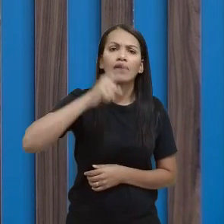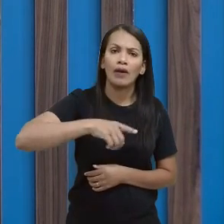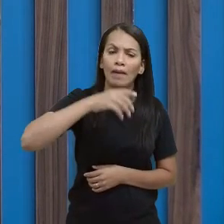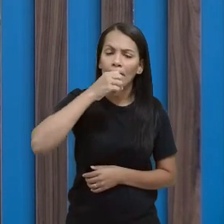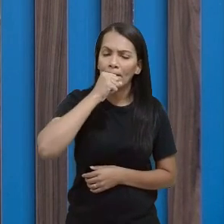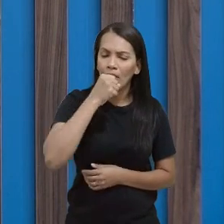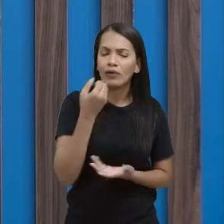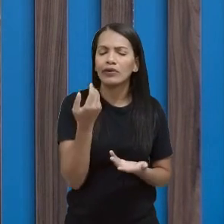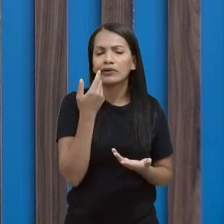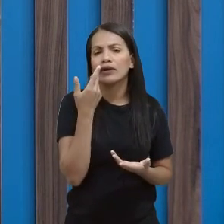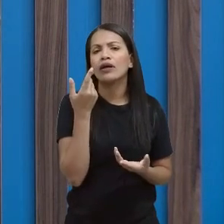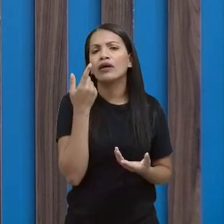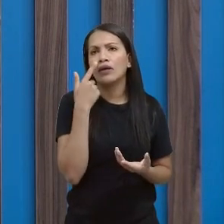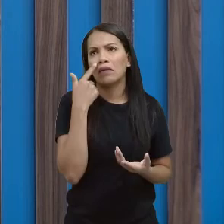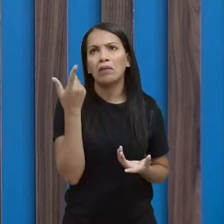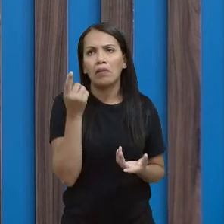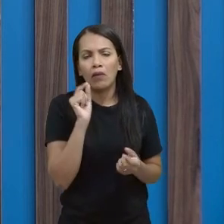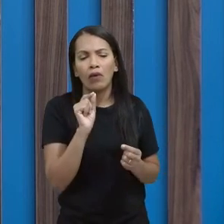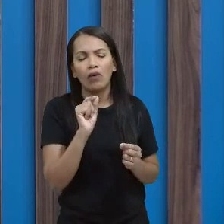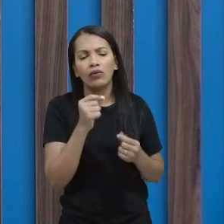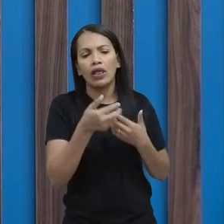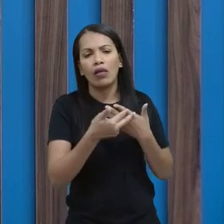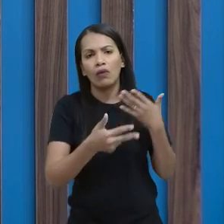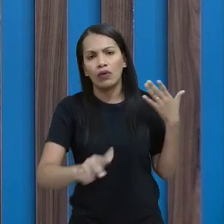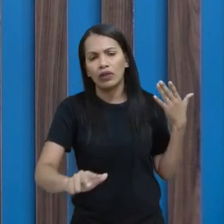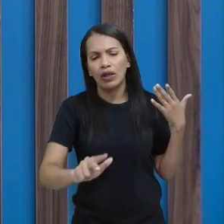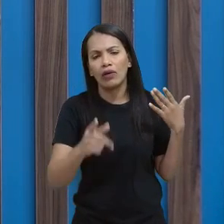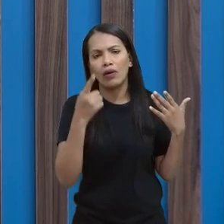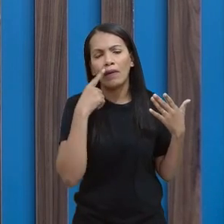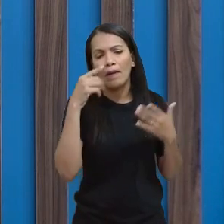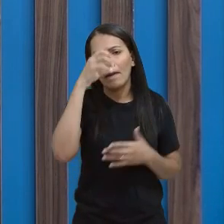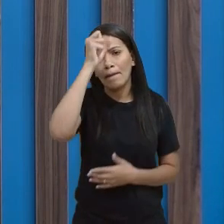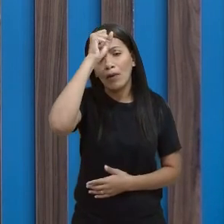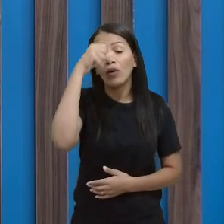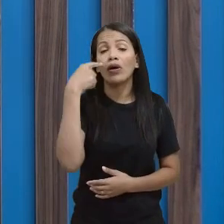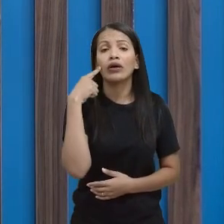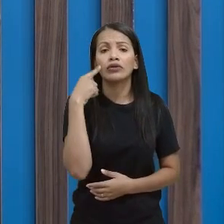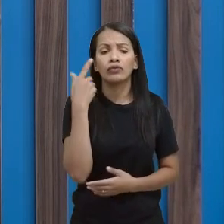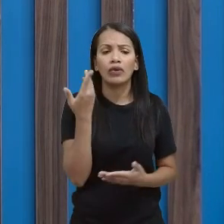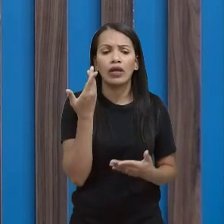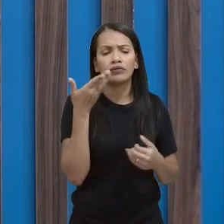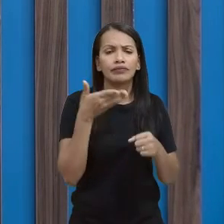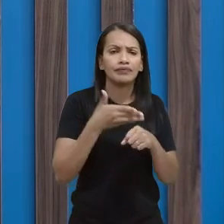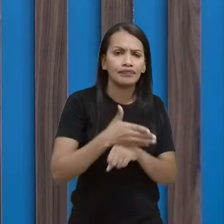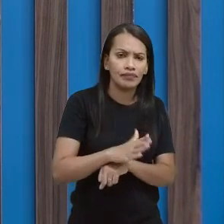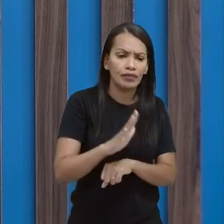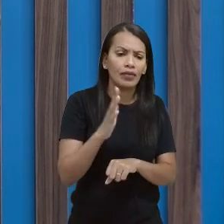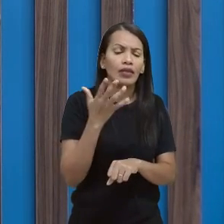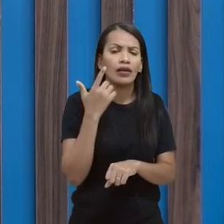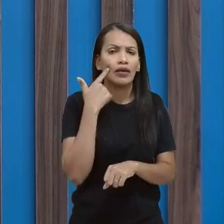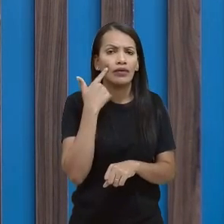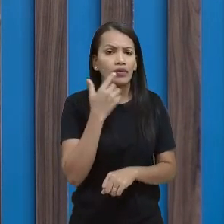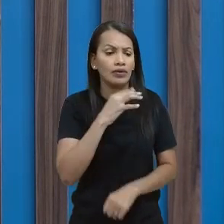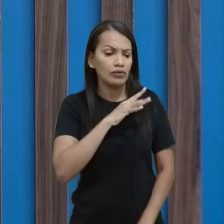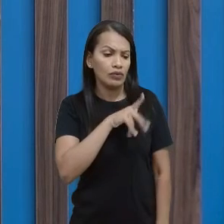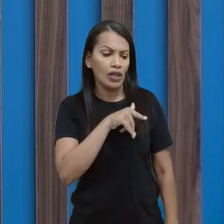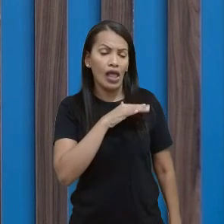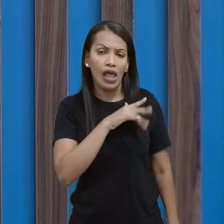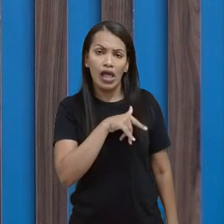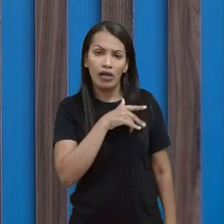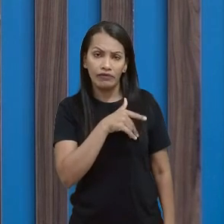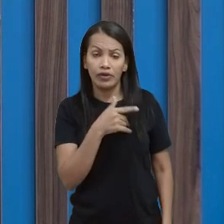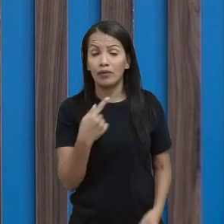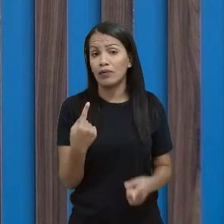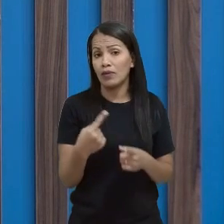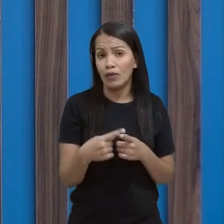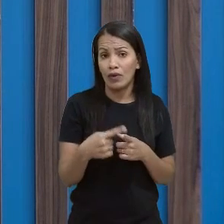consequência. E essa boa nota no seu histórico vai servir para você entrar, se tiver interesse, no IFPE. Porque